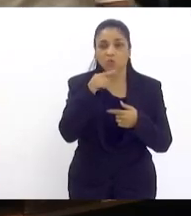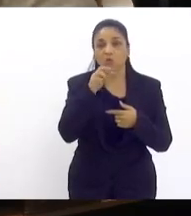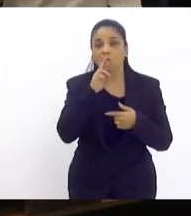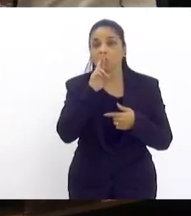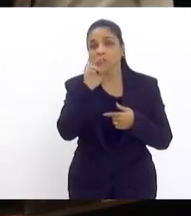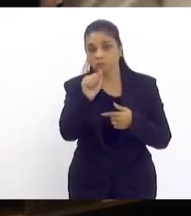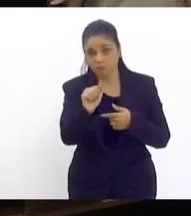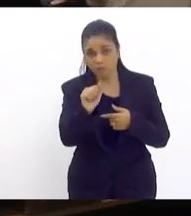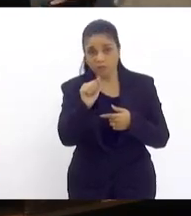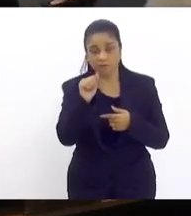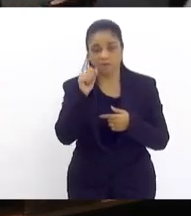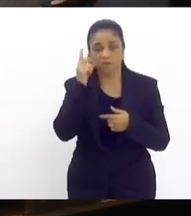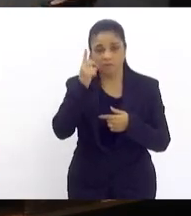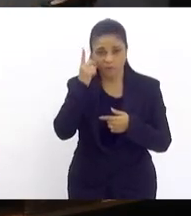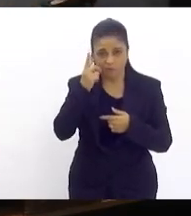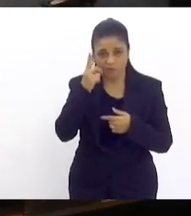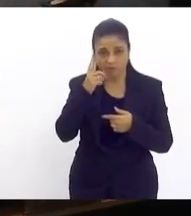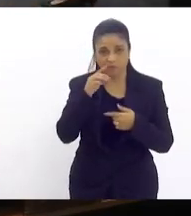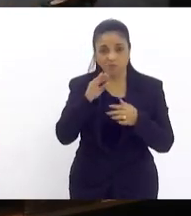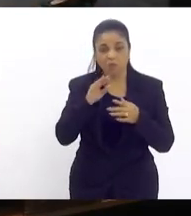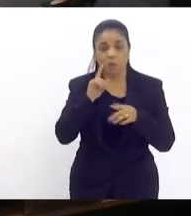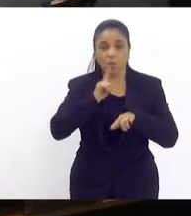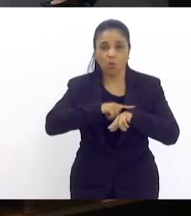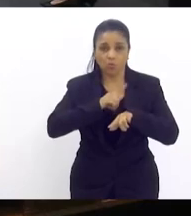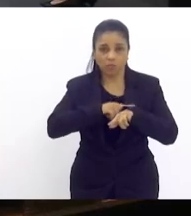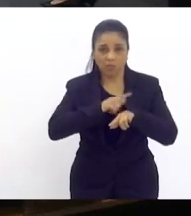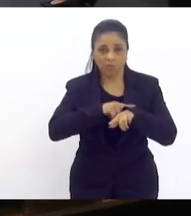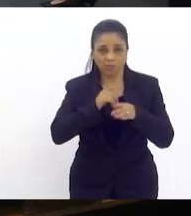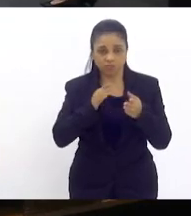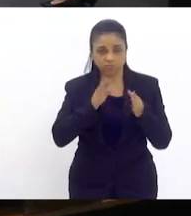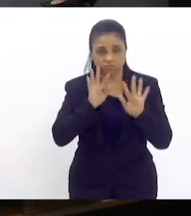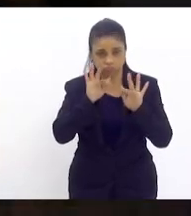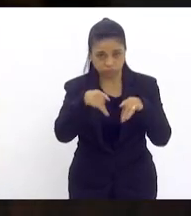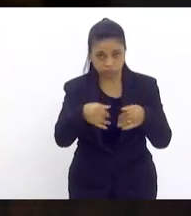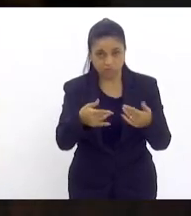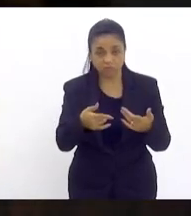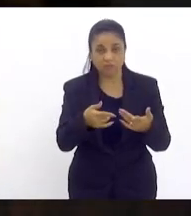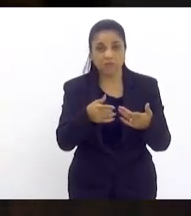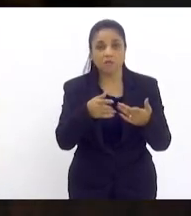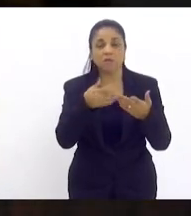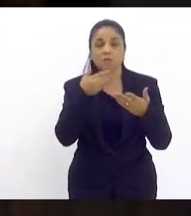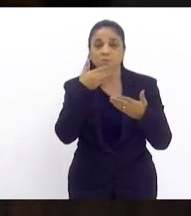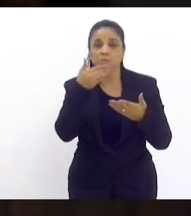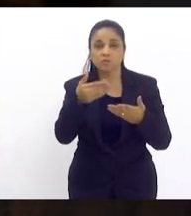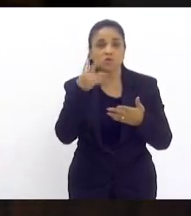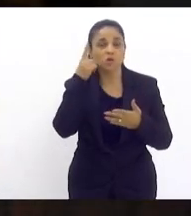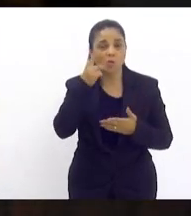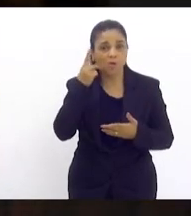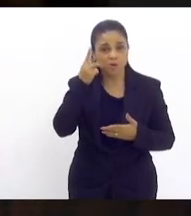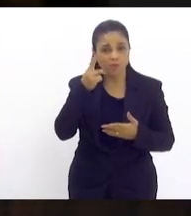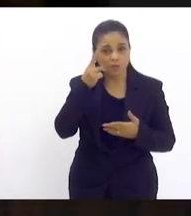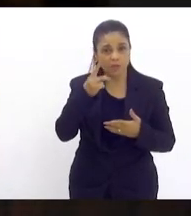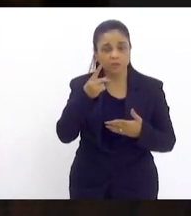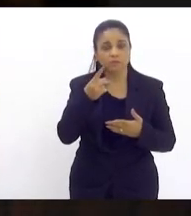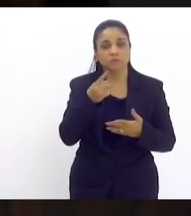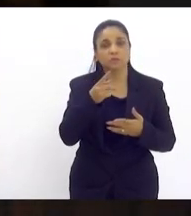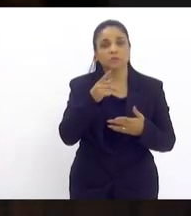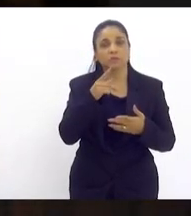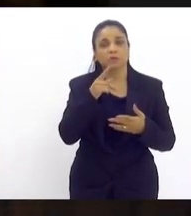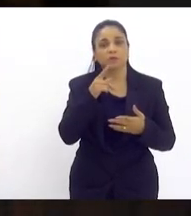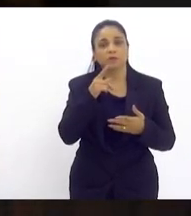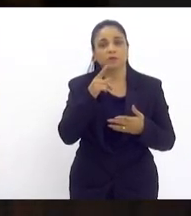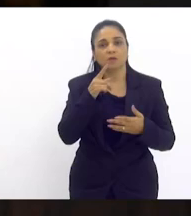como vai acabar o tempo arregimental eu gostaria de solicitado O parlamento a possibilidade da